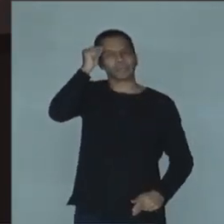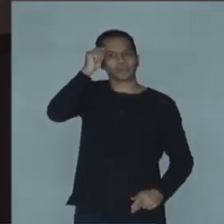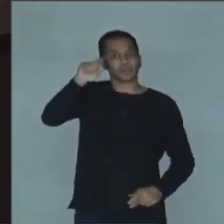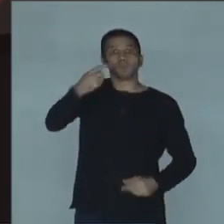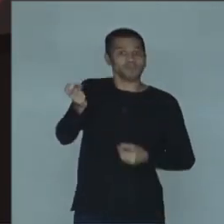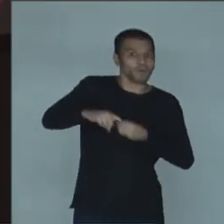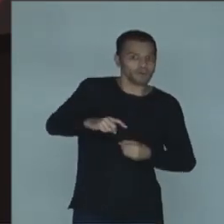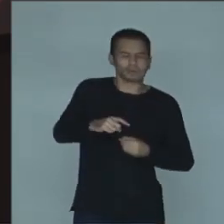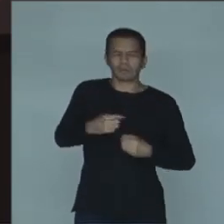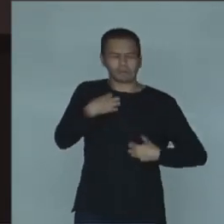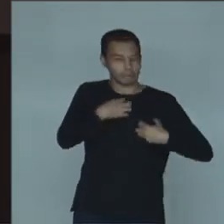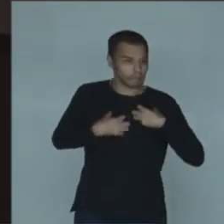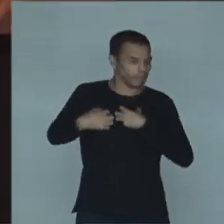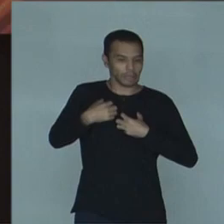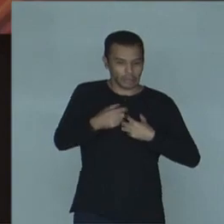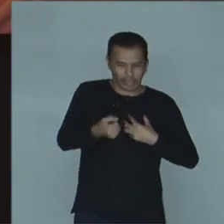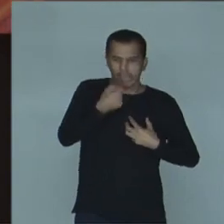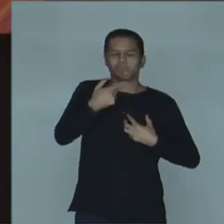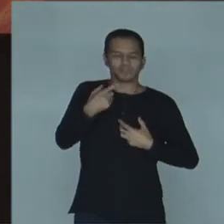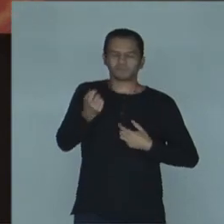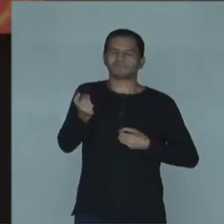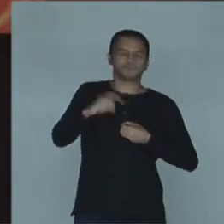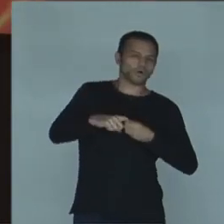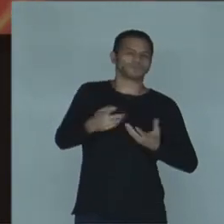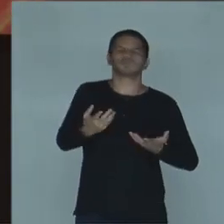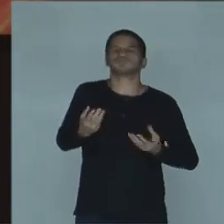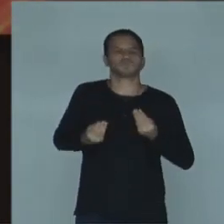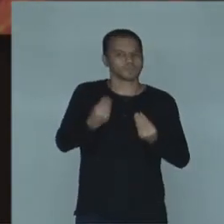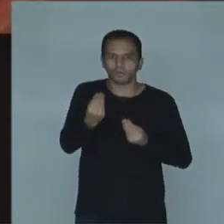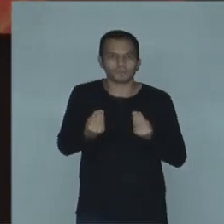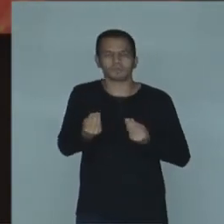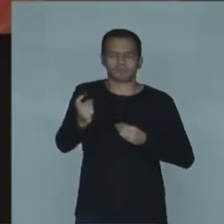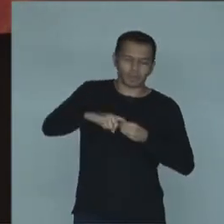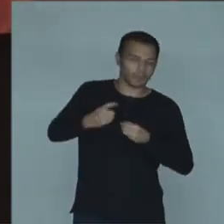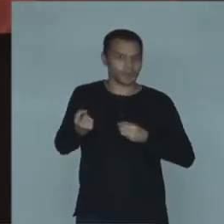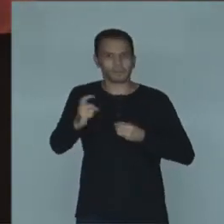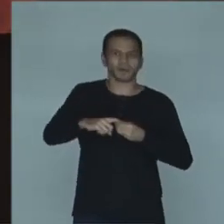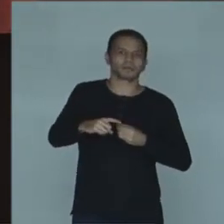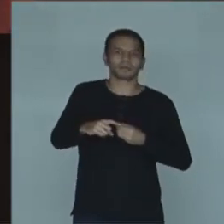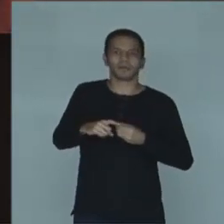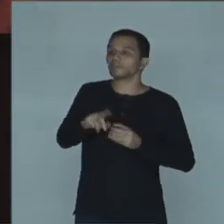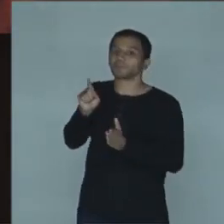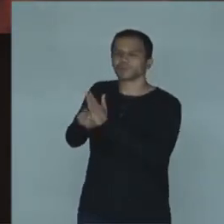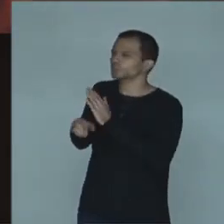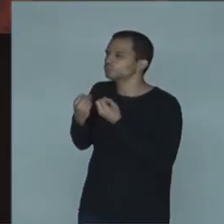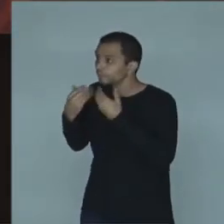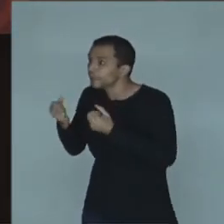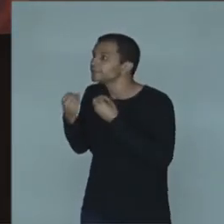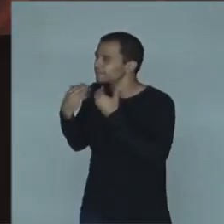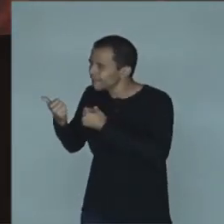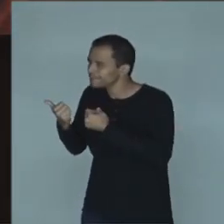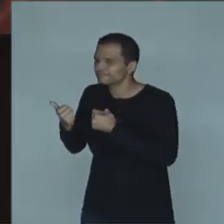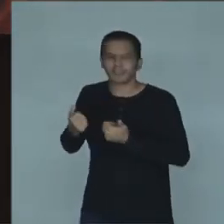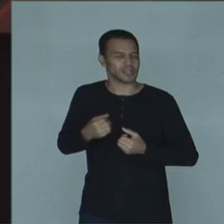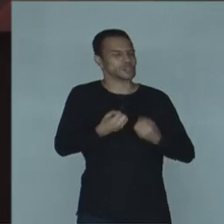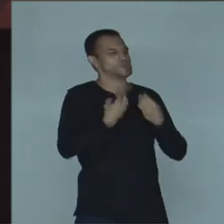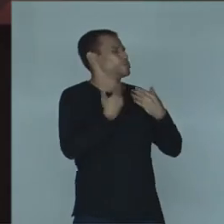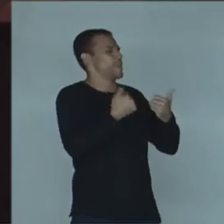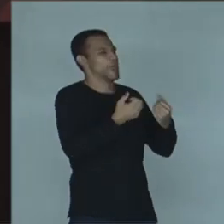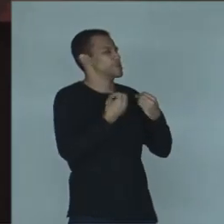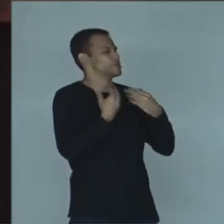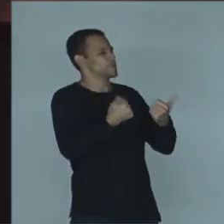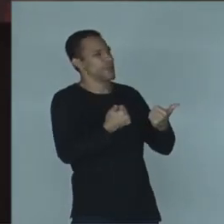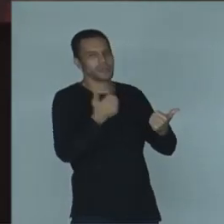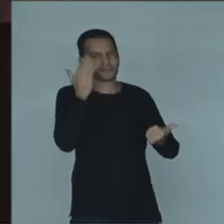que a gente mente que a gente fala tudo bem tudo bem tudo bem tudo bem Tá parecendo aquela mulher que procura o profeta O Profeta manda